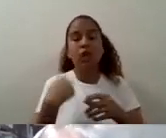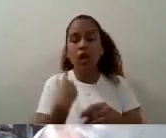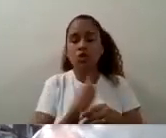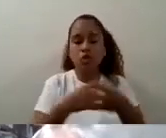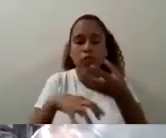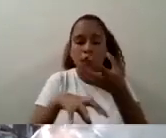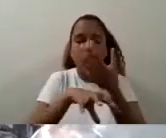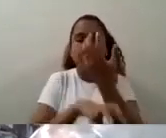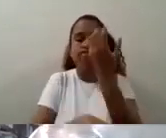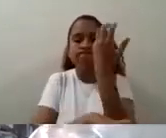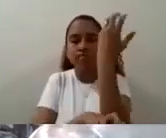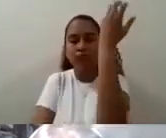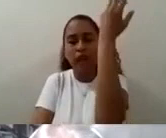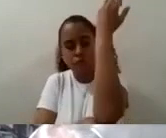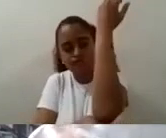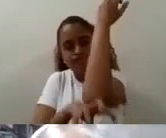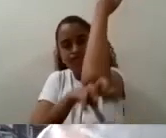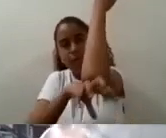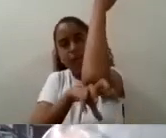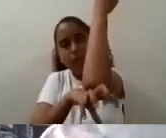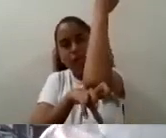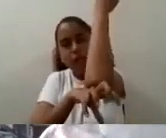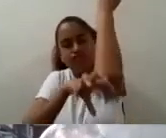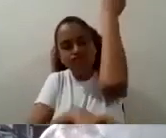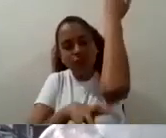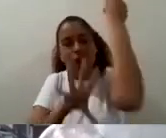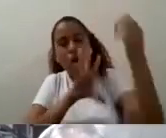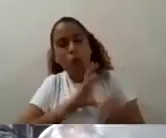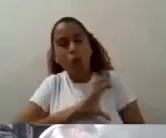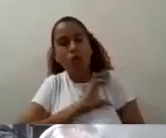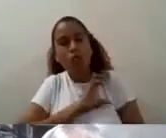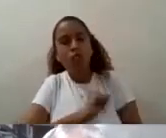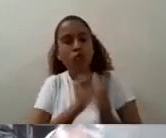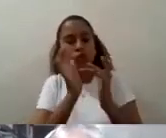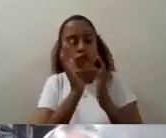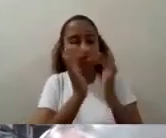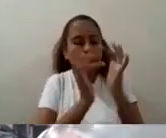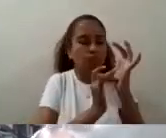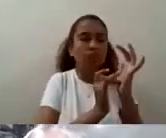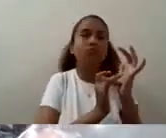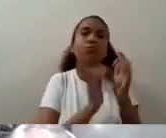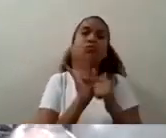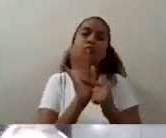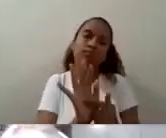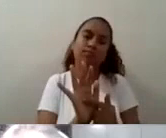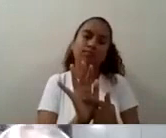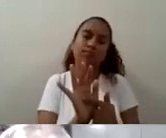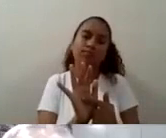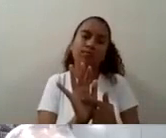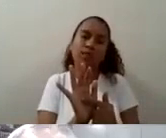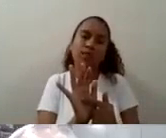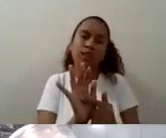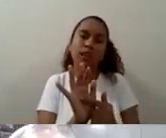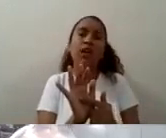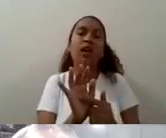enraizadas no amor misericordioso de Deus que está revelado em Jesus Cristo, que o Evangelho é a força de Deus que